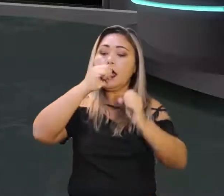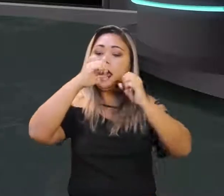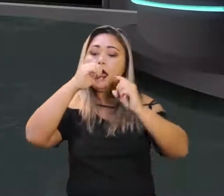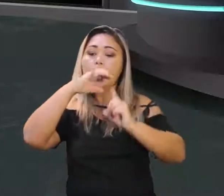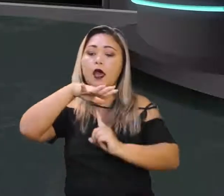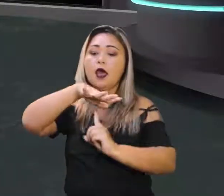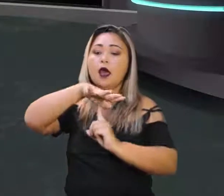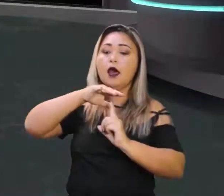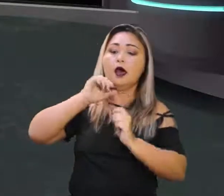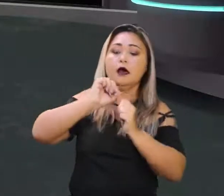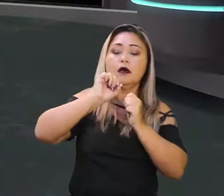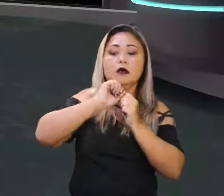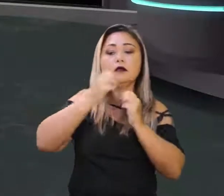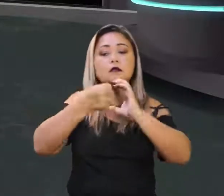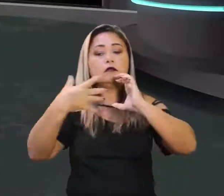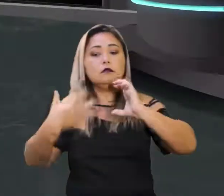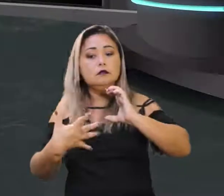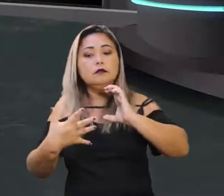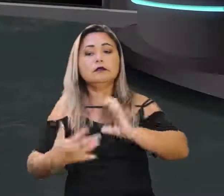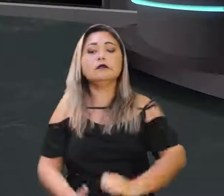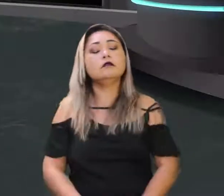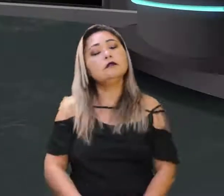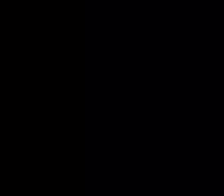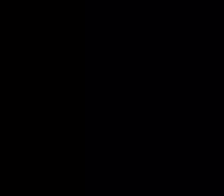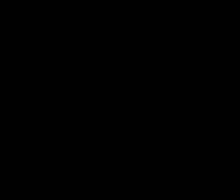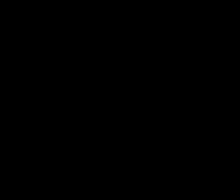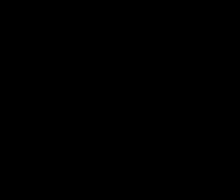das características aí da arte circense.